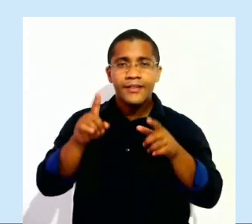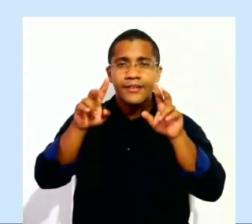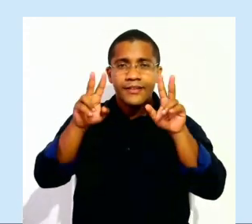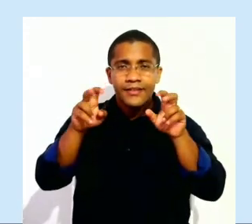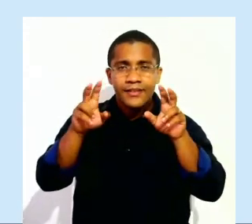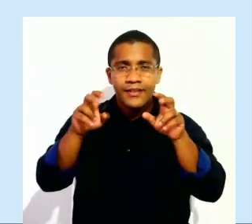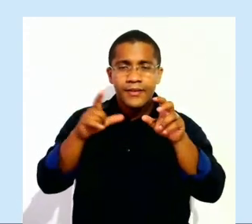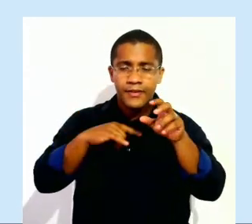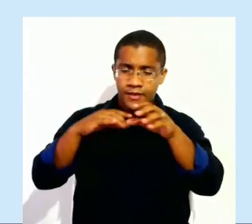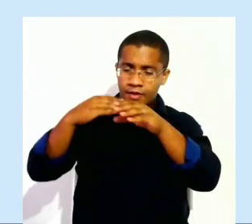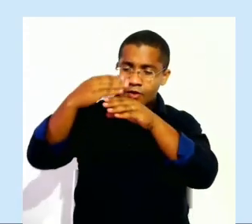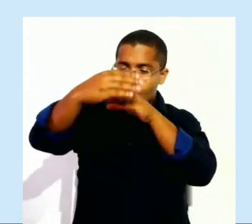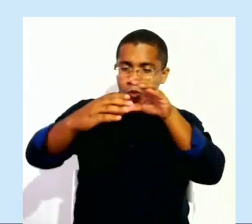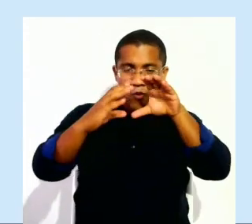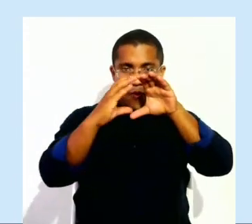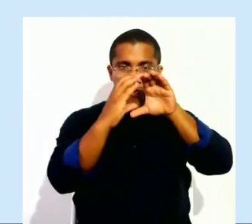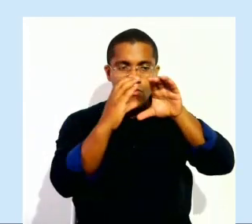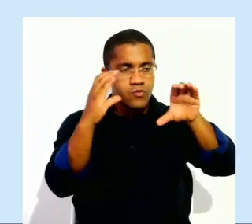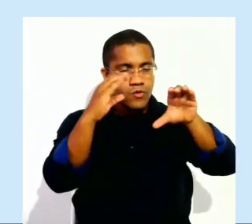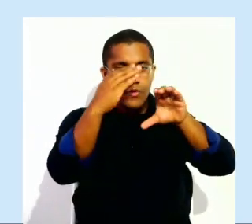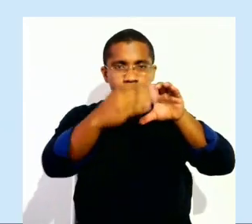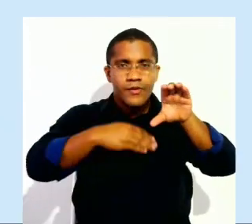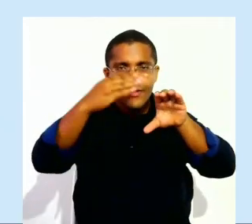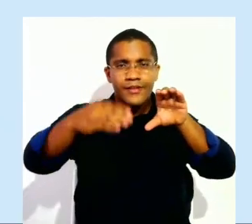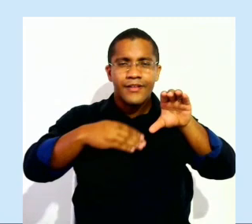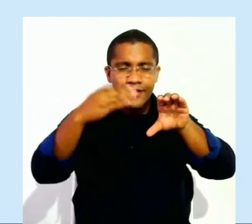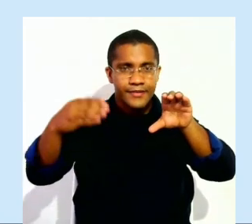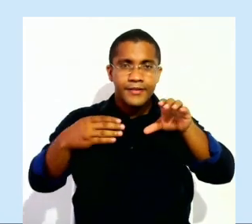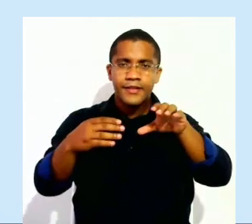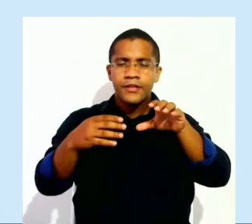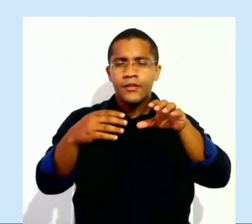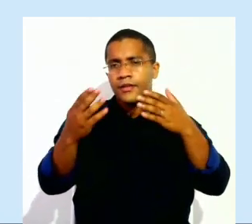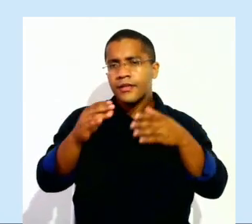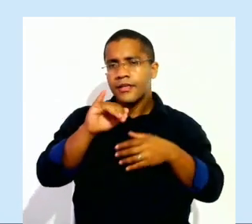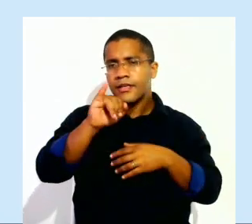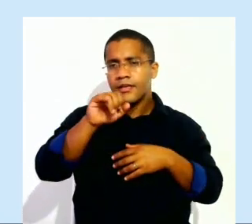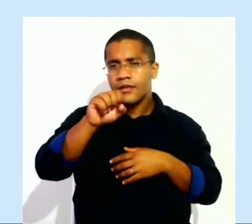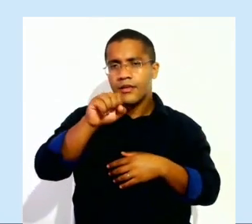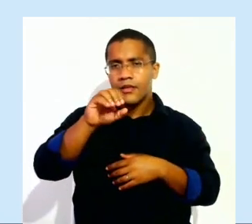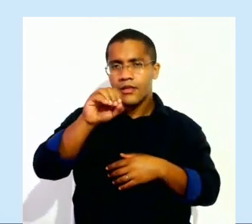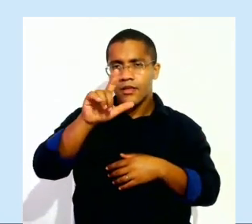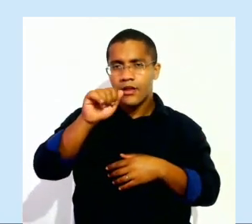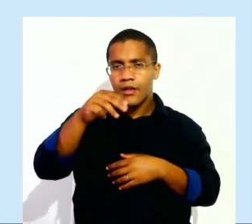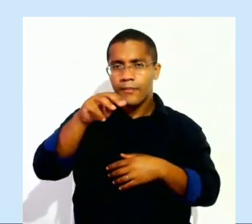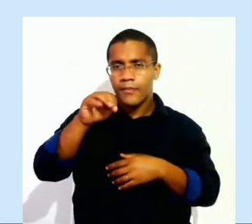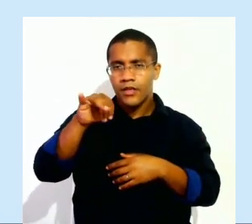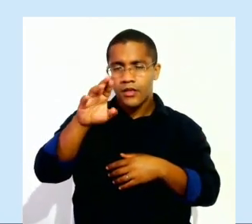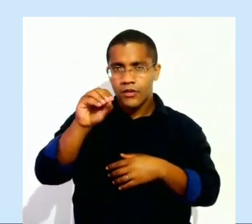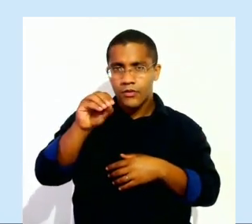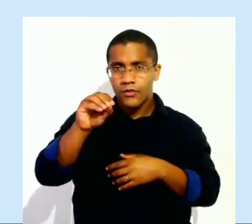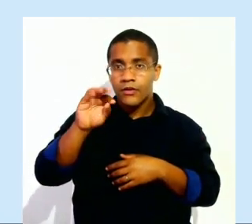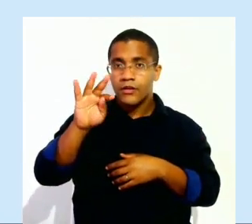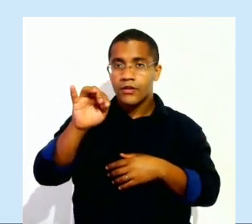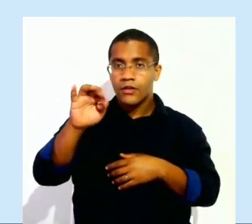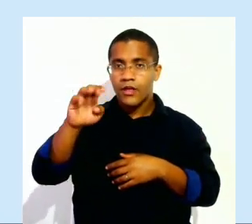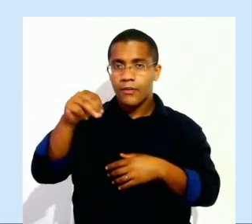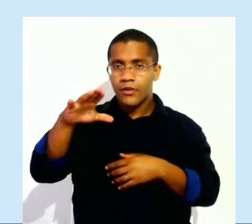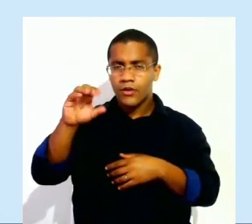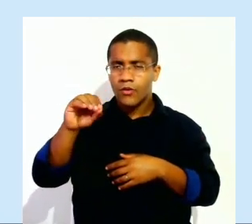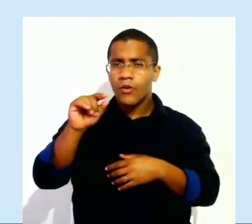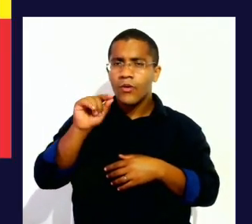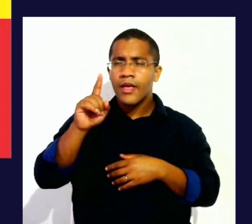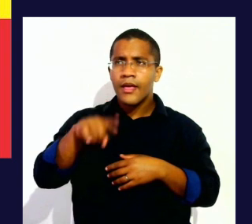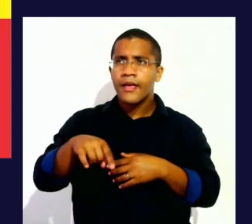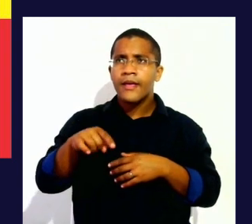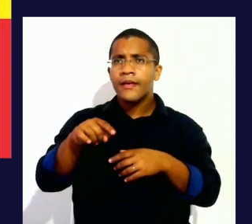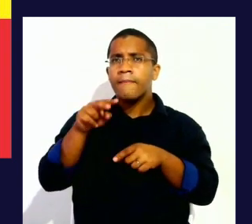isolamento térmico, né? Eu quero falar para vocês em relação à questão da proteção contra incêndio.